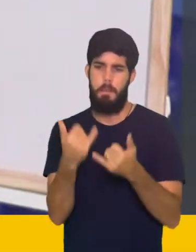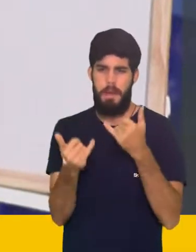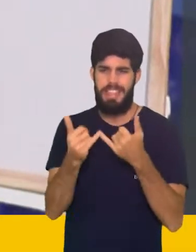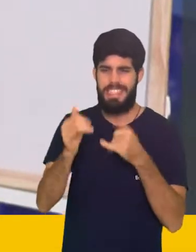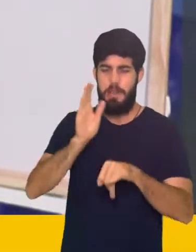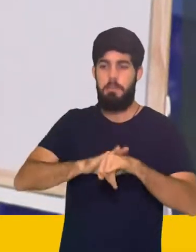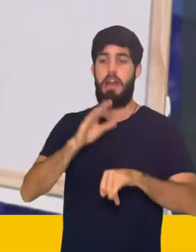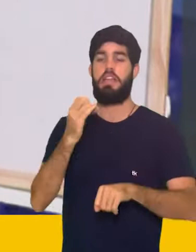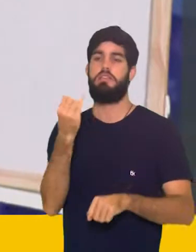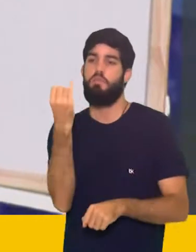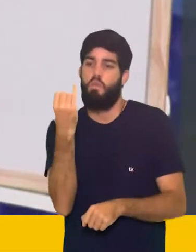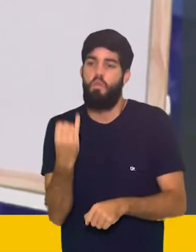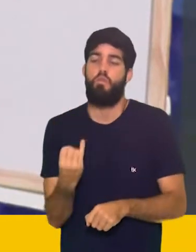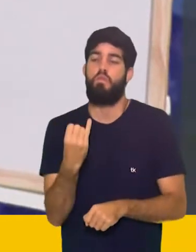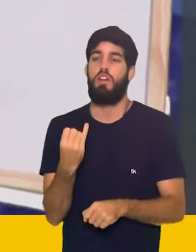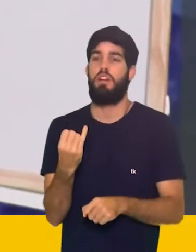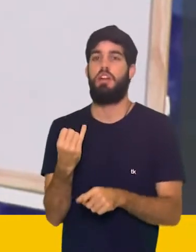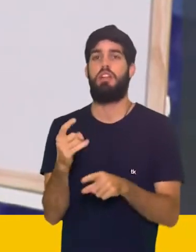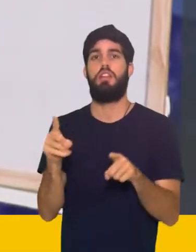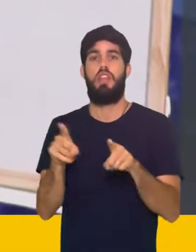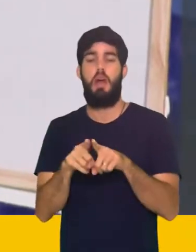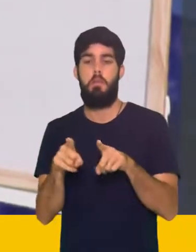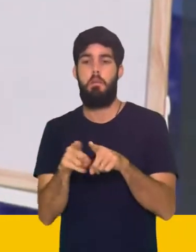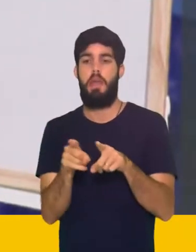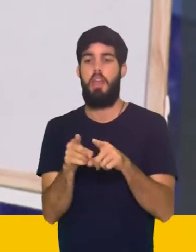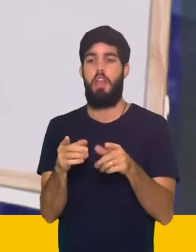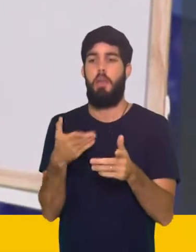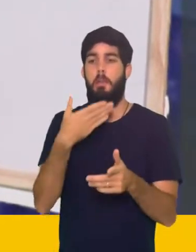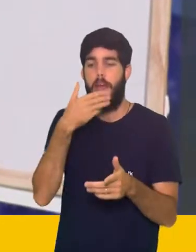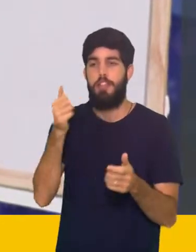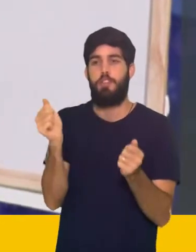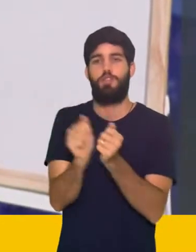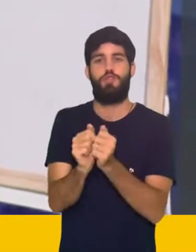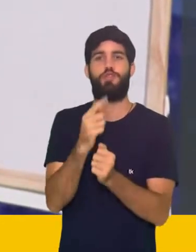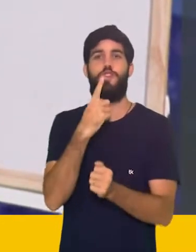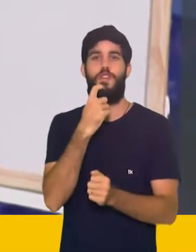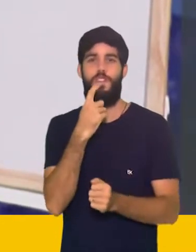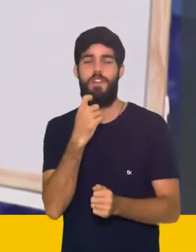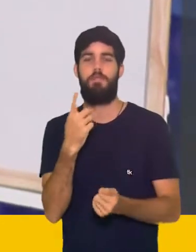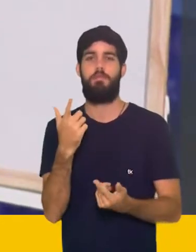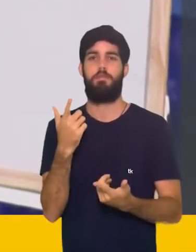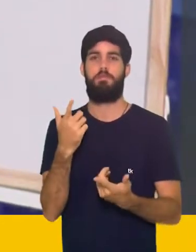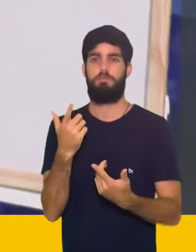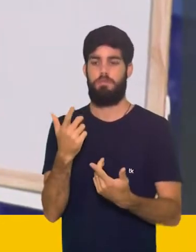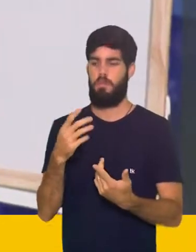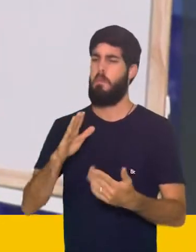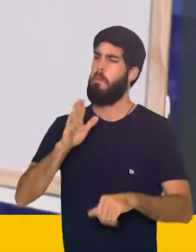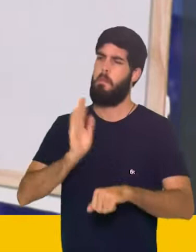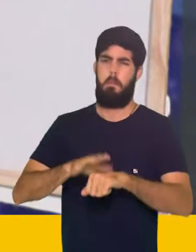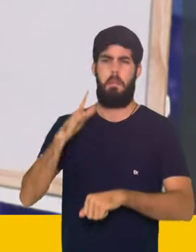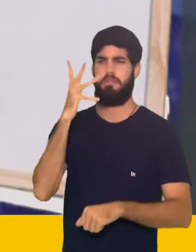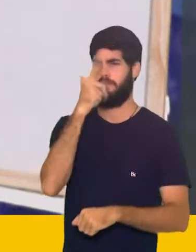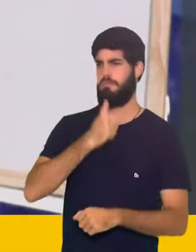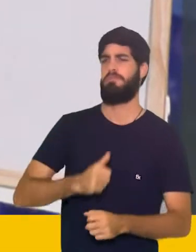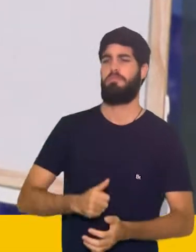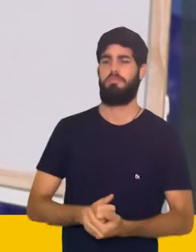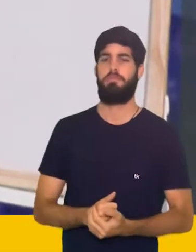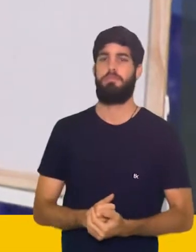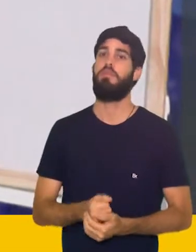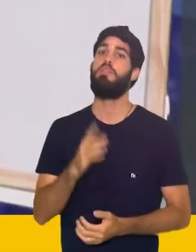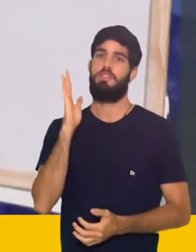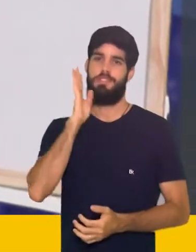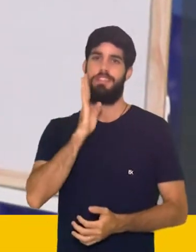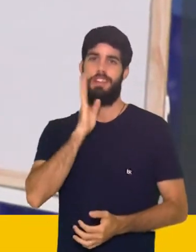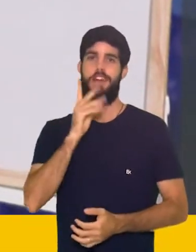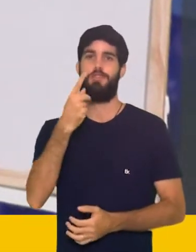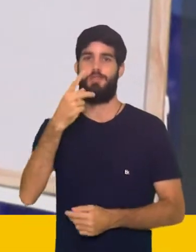mais enxutinha. O preto realça melhor com o vermelho. E nesse contraste você vai ficar muito mais bonita.